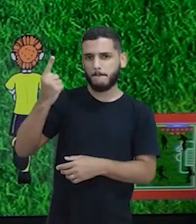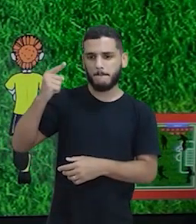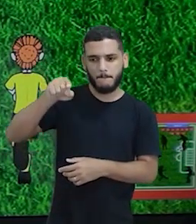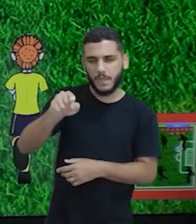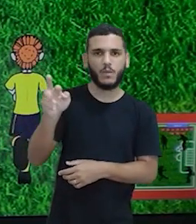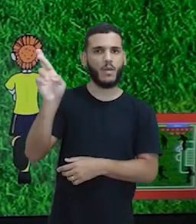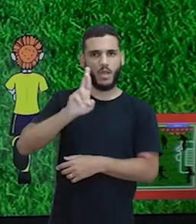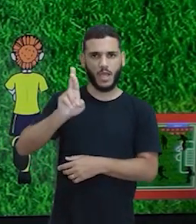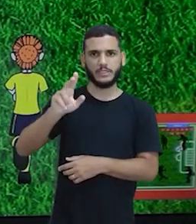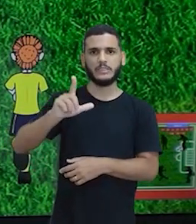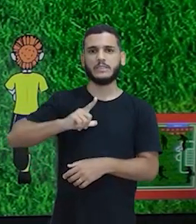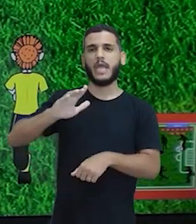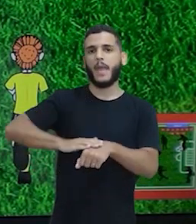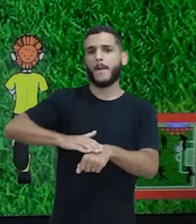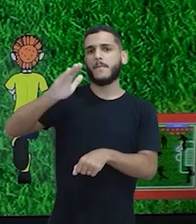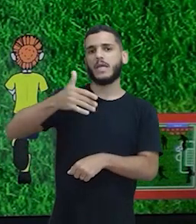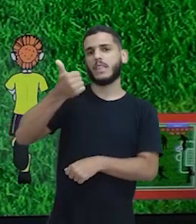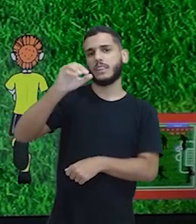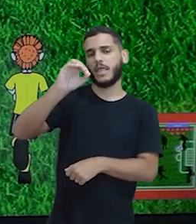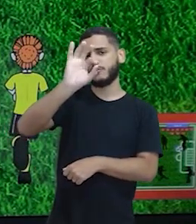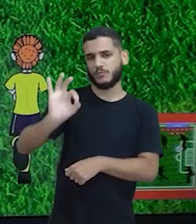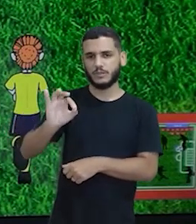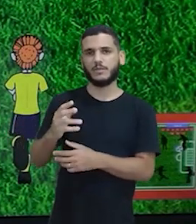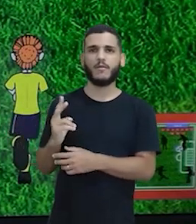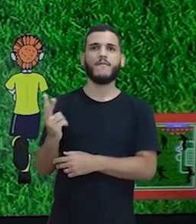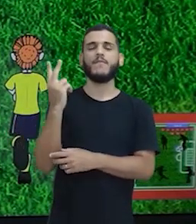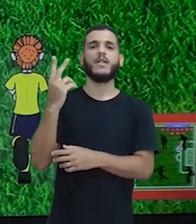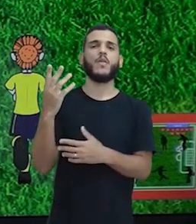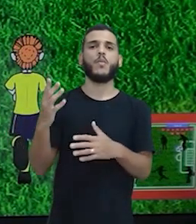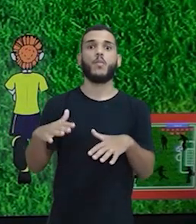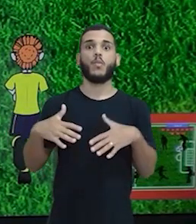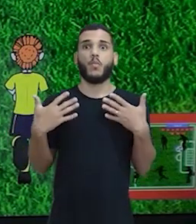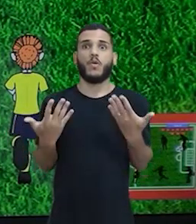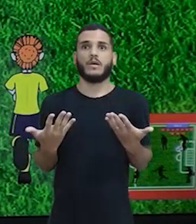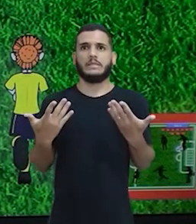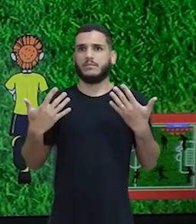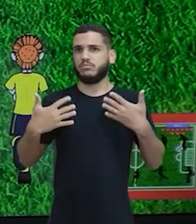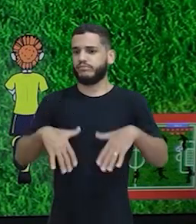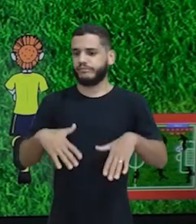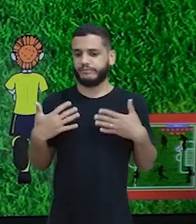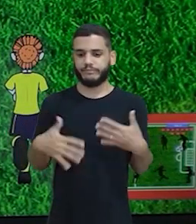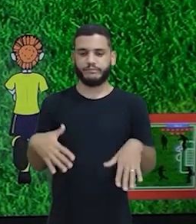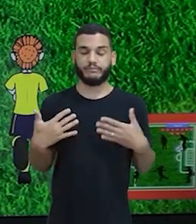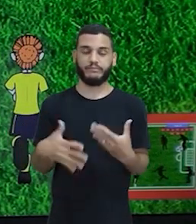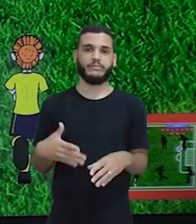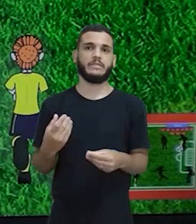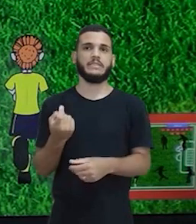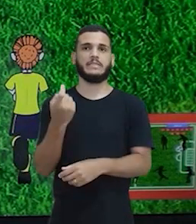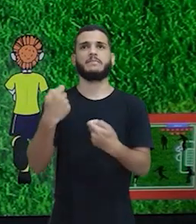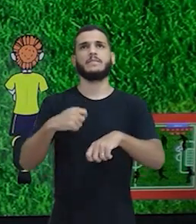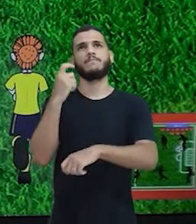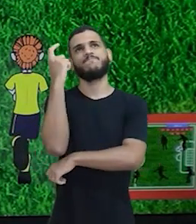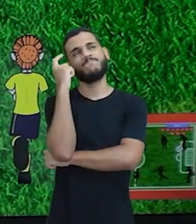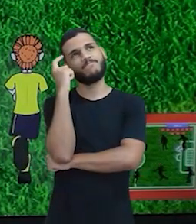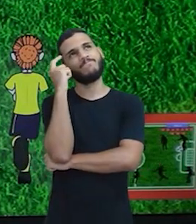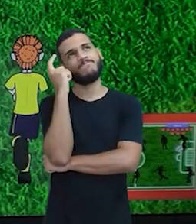10%. qual o valor após o aumento Professor a Marta Eita vamos pensar